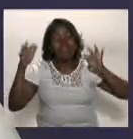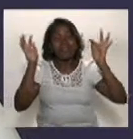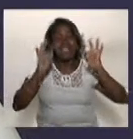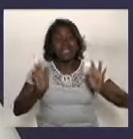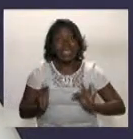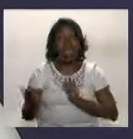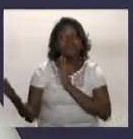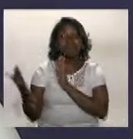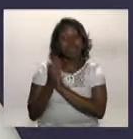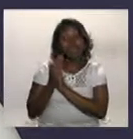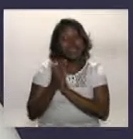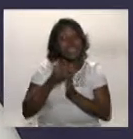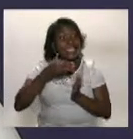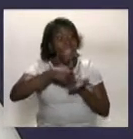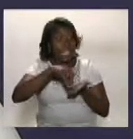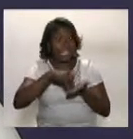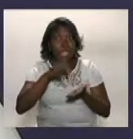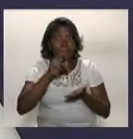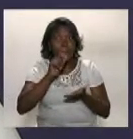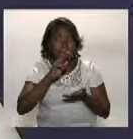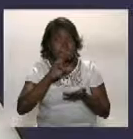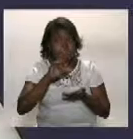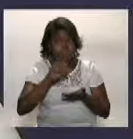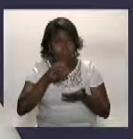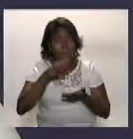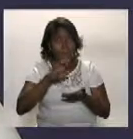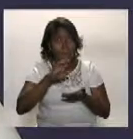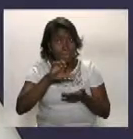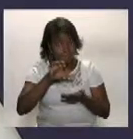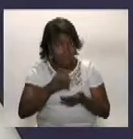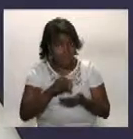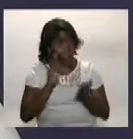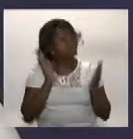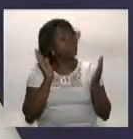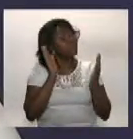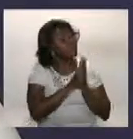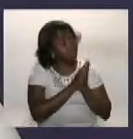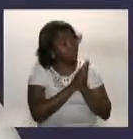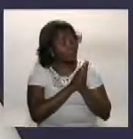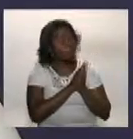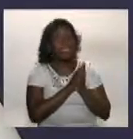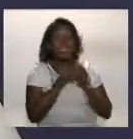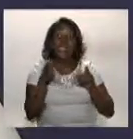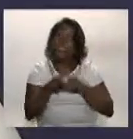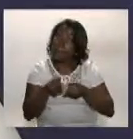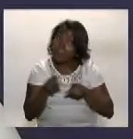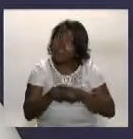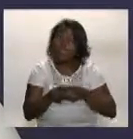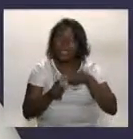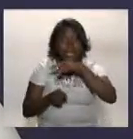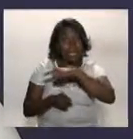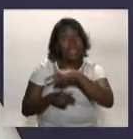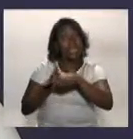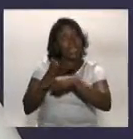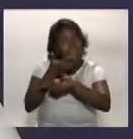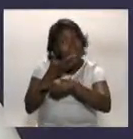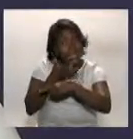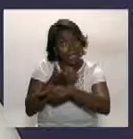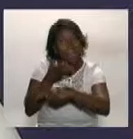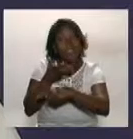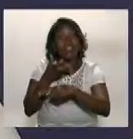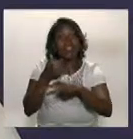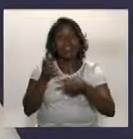entidades credenciadas possam estar recebendo essas bicicletas, desde que elas sejam reconhecidas,